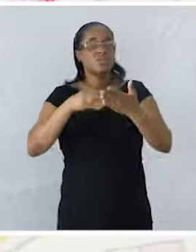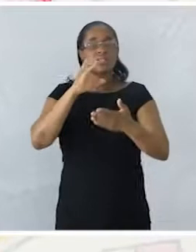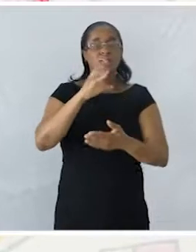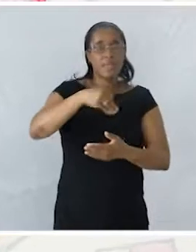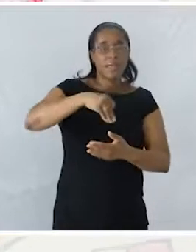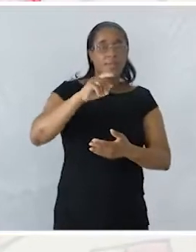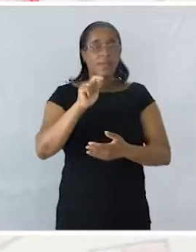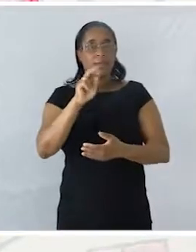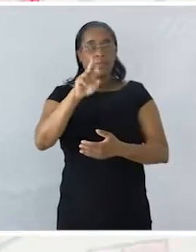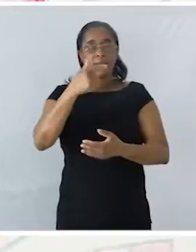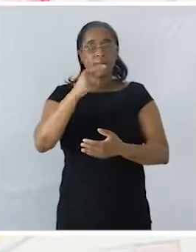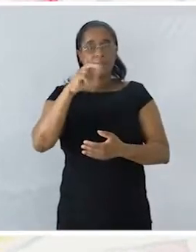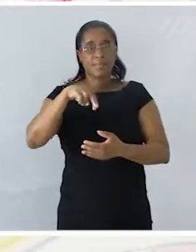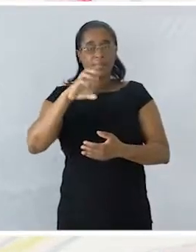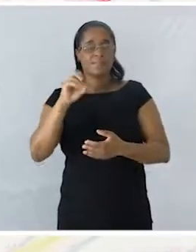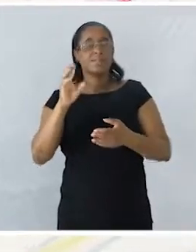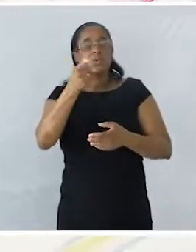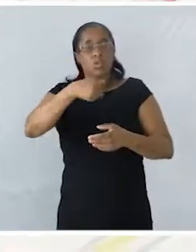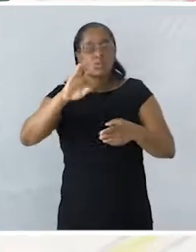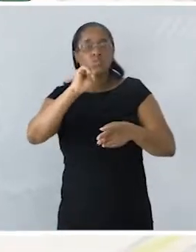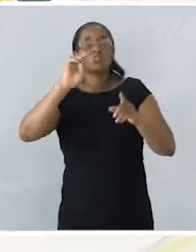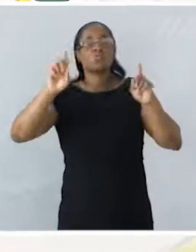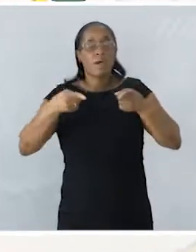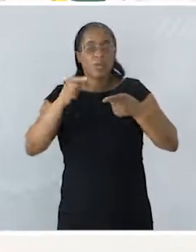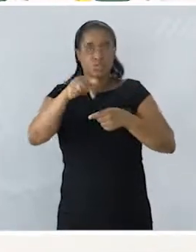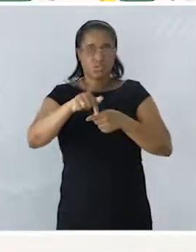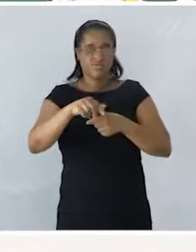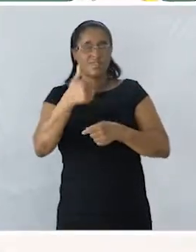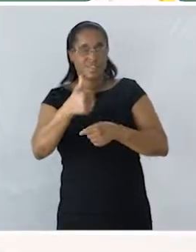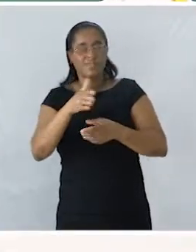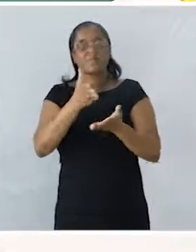que é o nosso sumário de hoje. Tá certo? Vamos continuar?